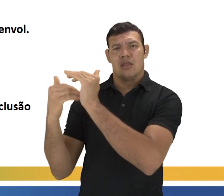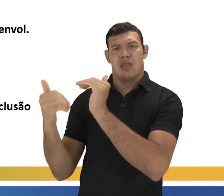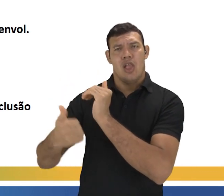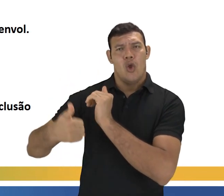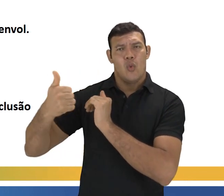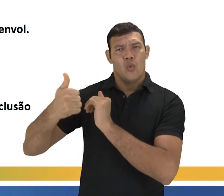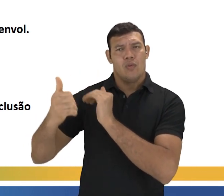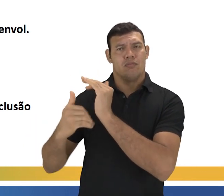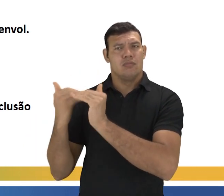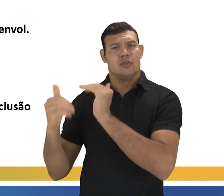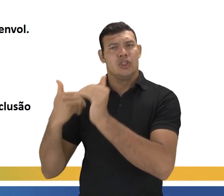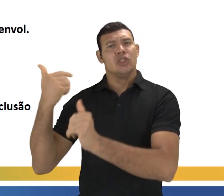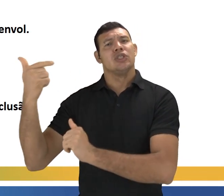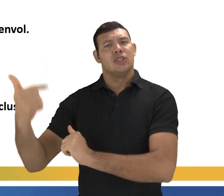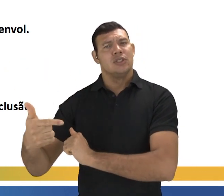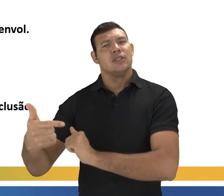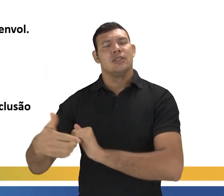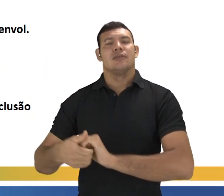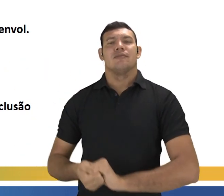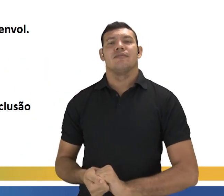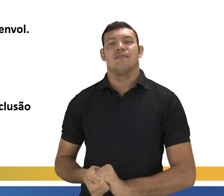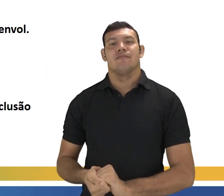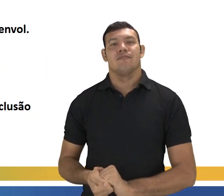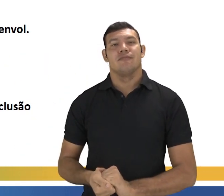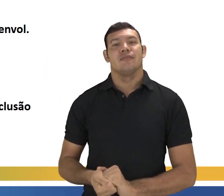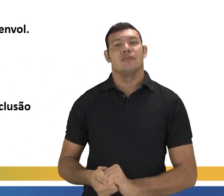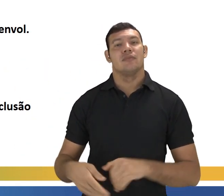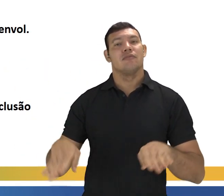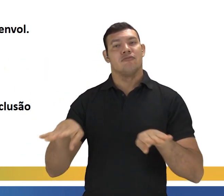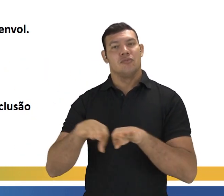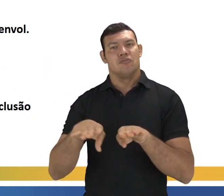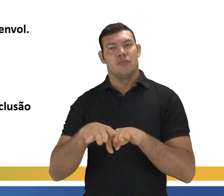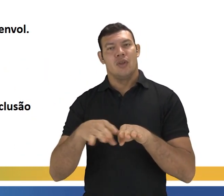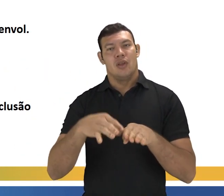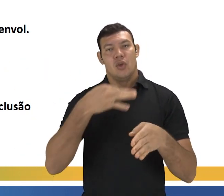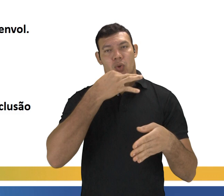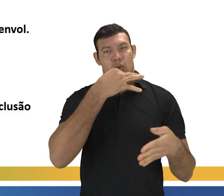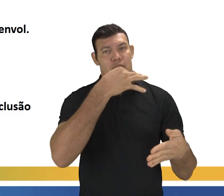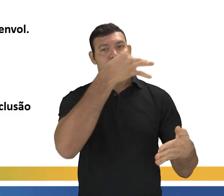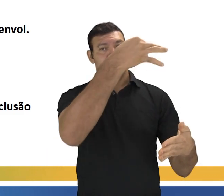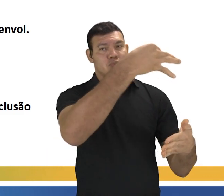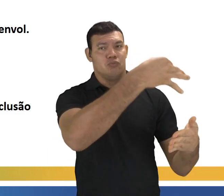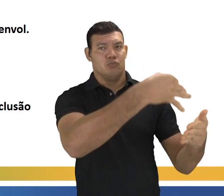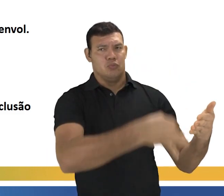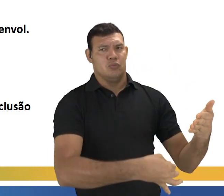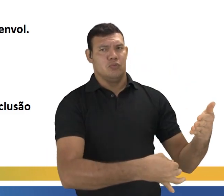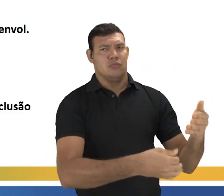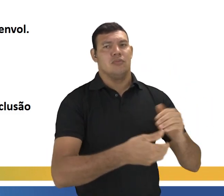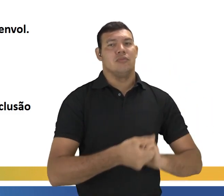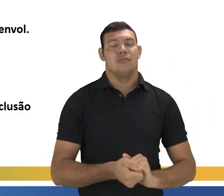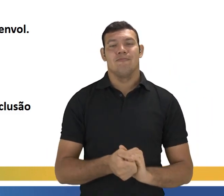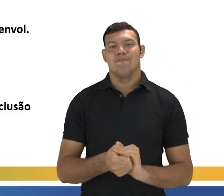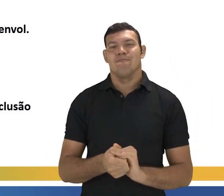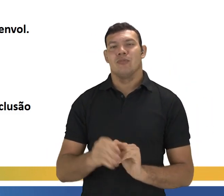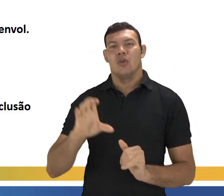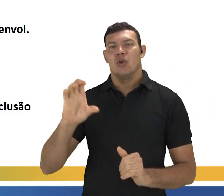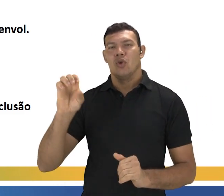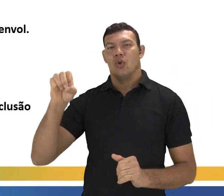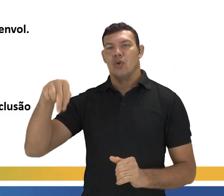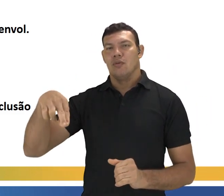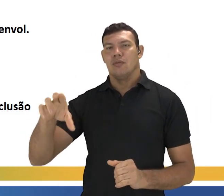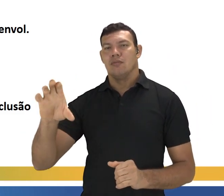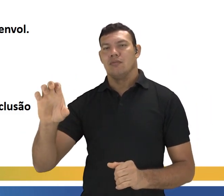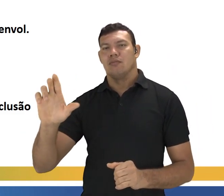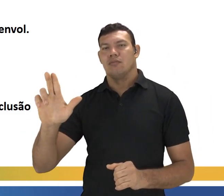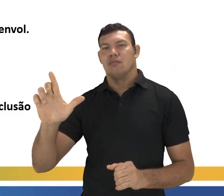só relembrando, você deve apresentar o tema e os 2 argumentos, que serão, na verdade, a sua tese, e na conclusão, a retomada